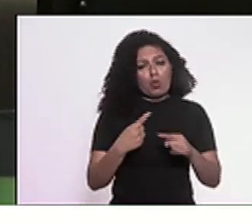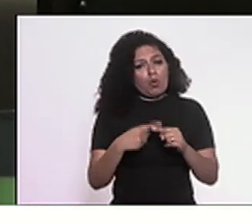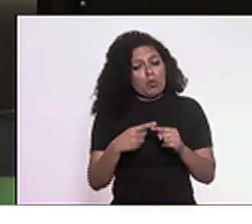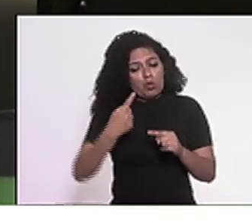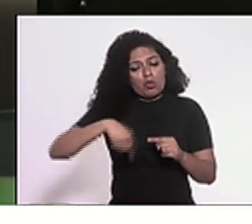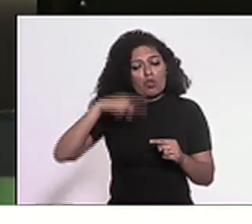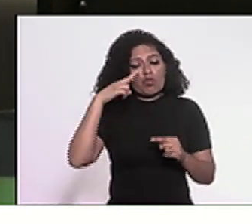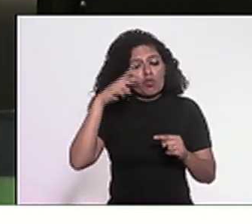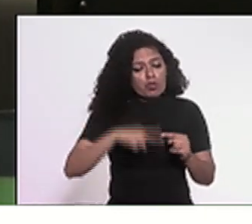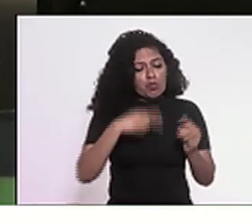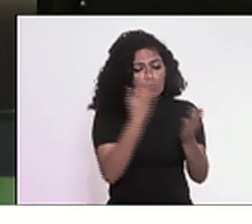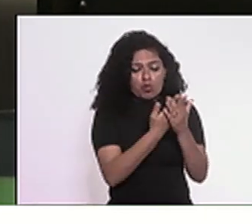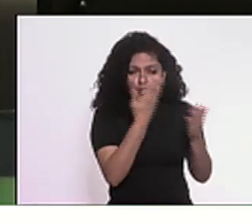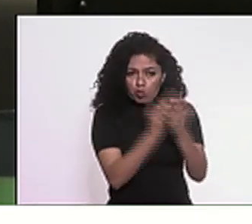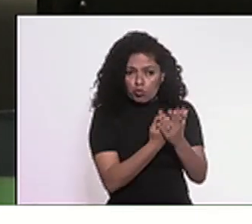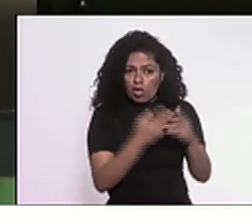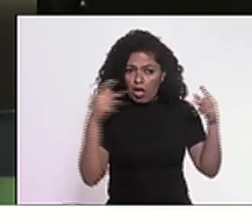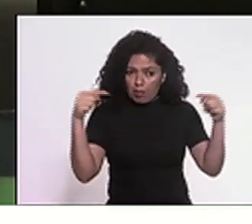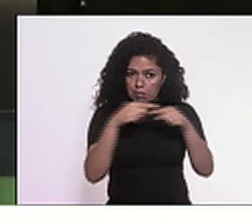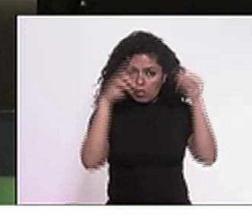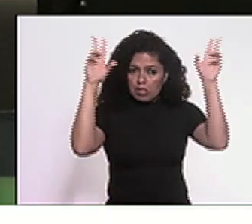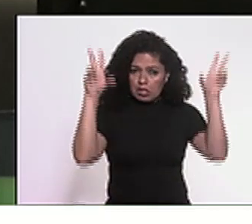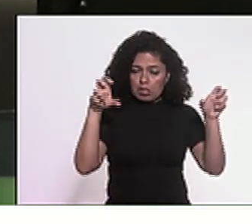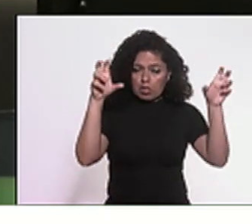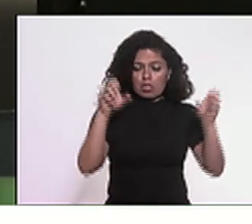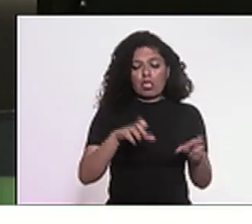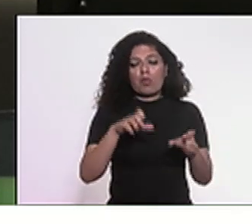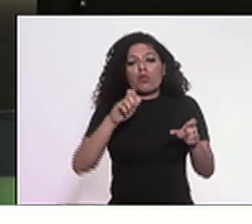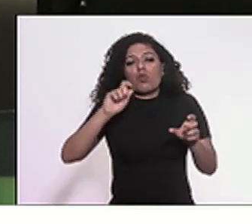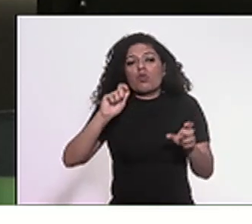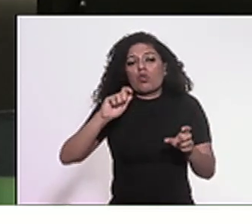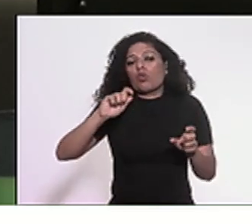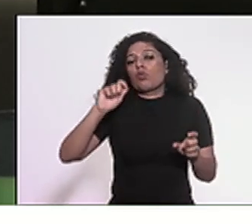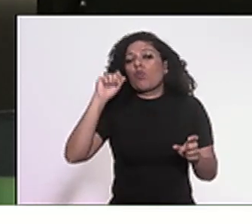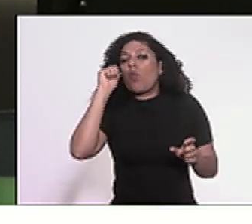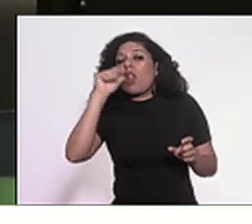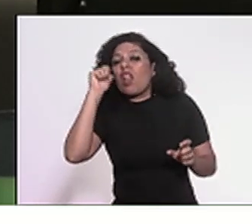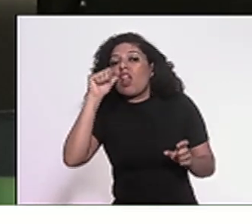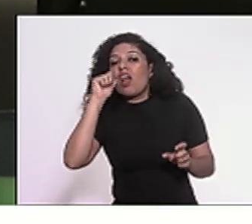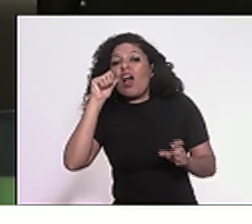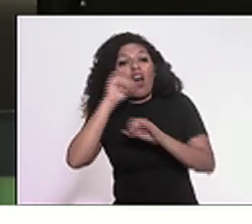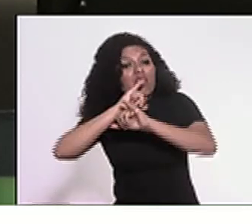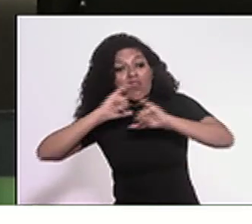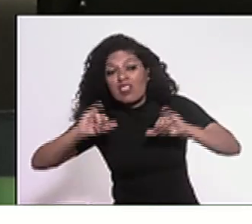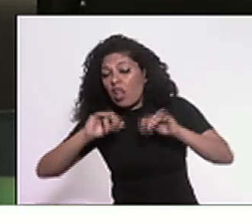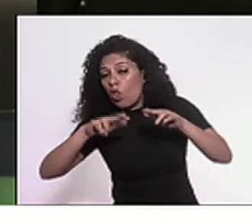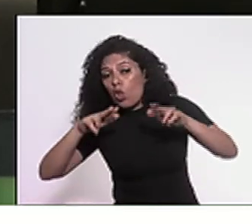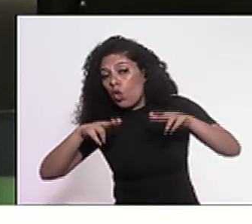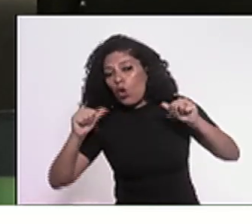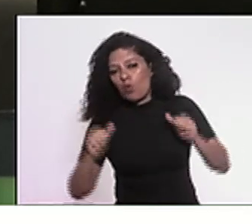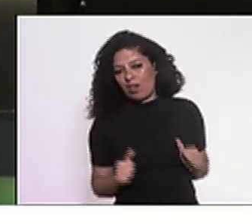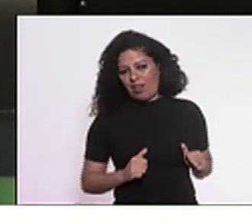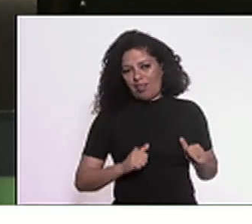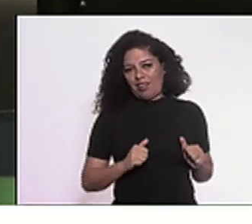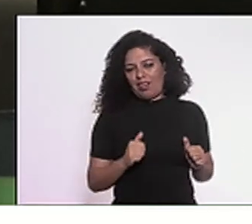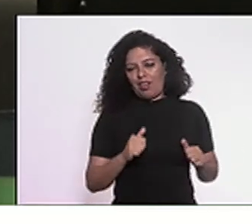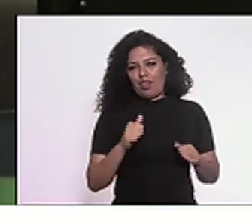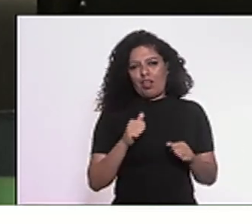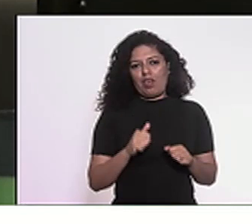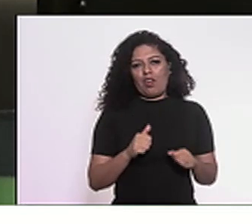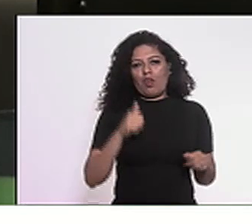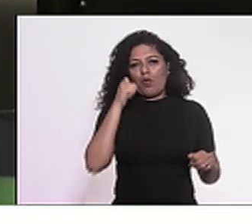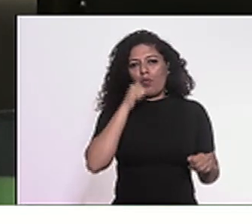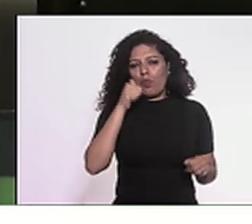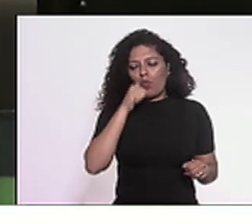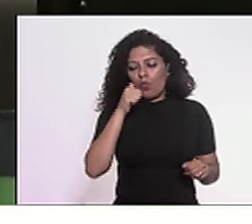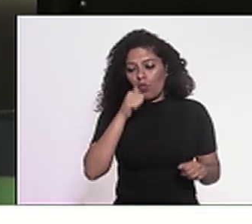esse estudo em relação a esse tema é que as mulheres, elas não denunciam, então existe uma subnotificação